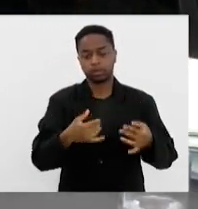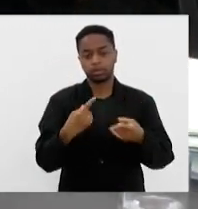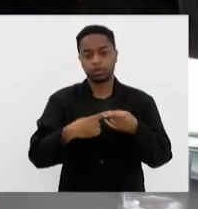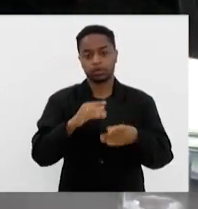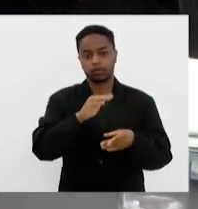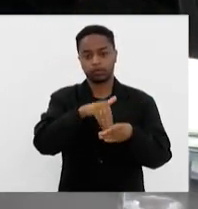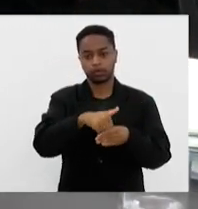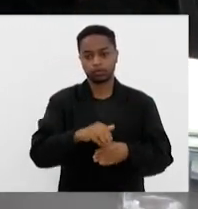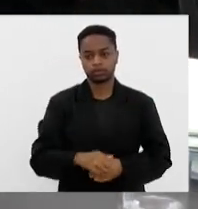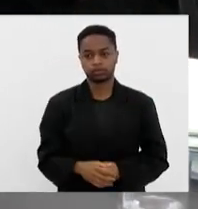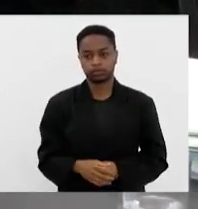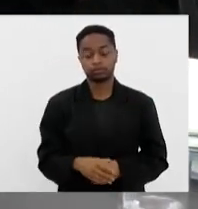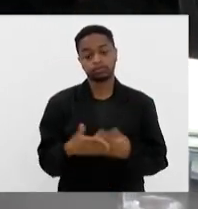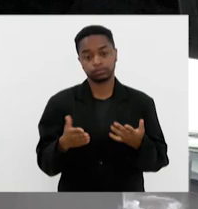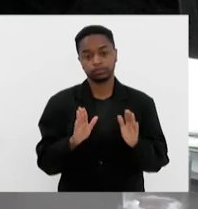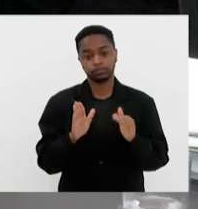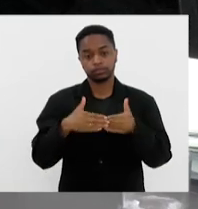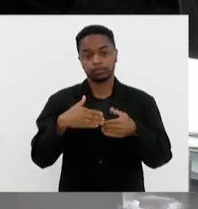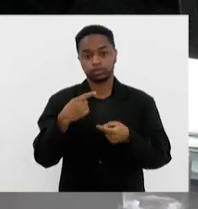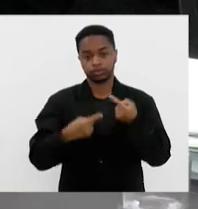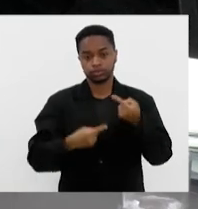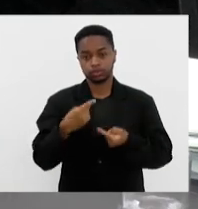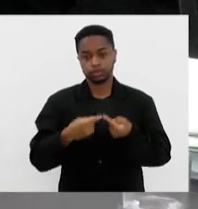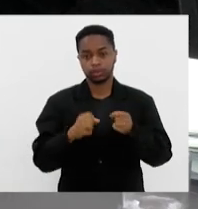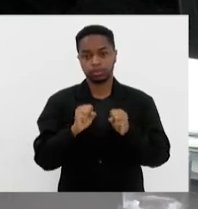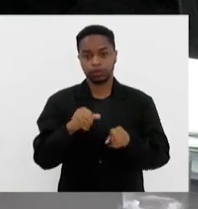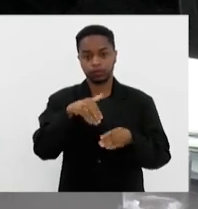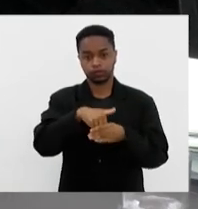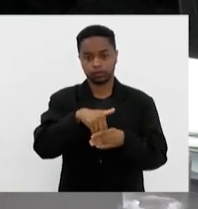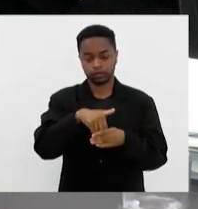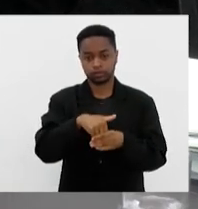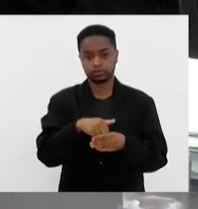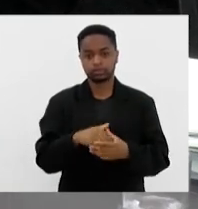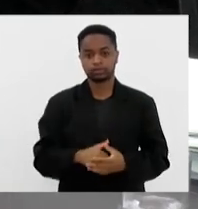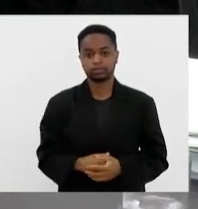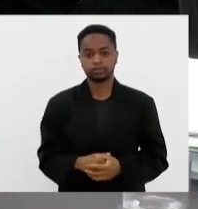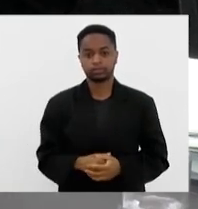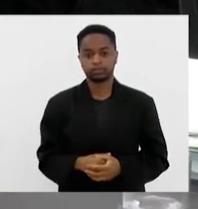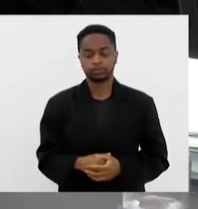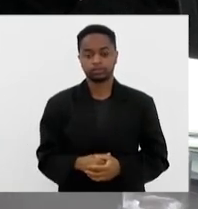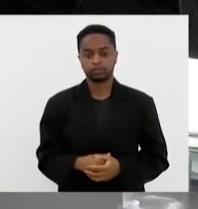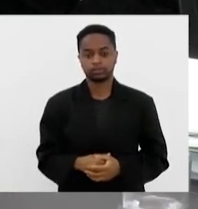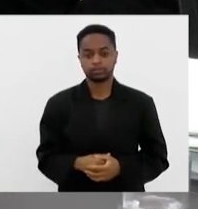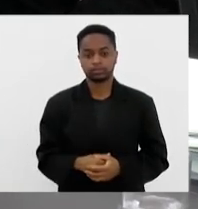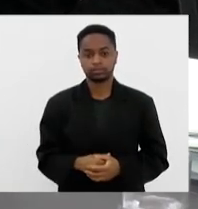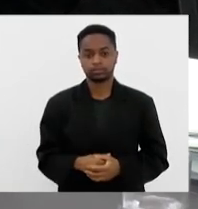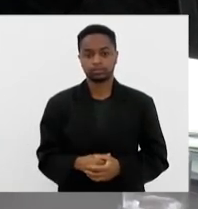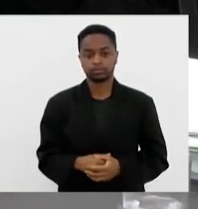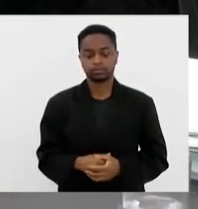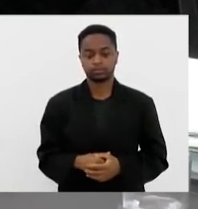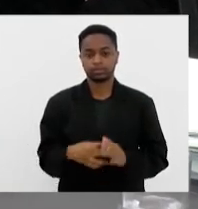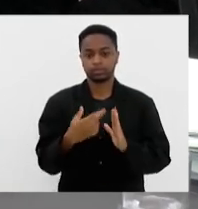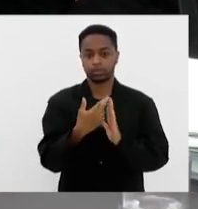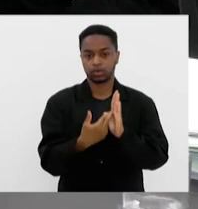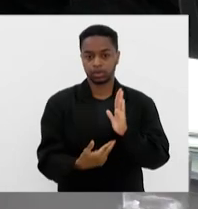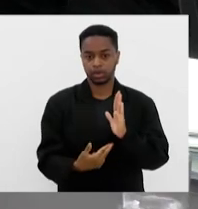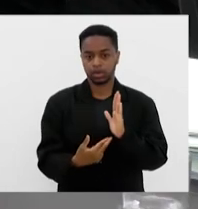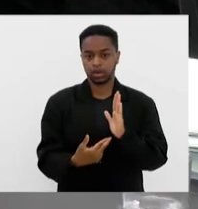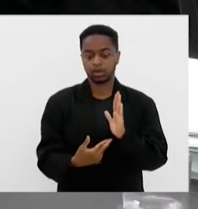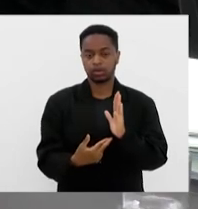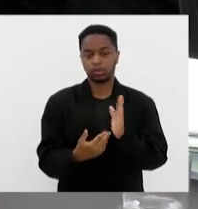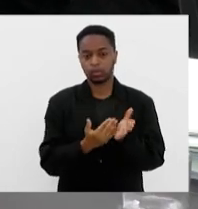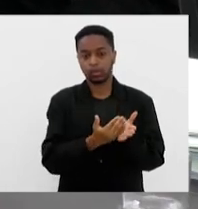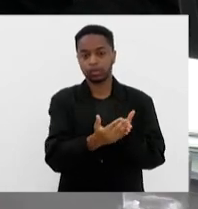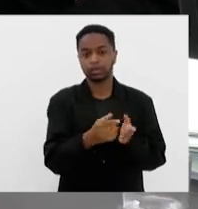justificativas do voto. Nesse sentido, encerrada a discussão, em votação, o relatório original e o